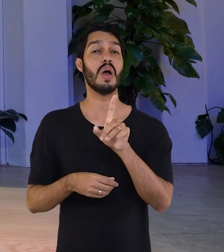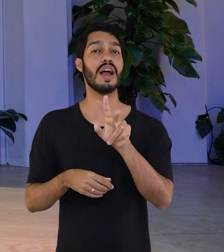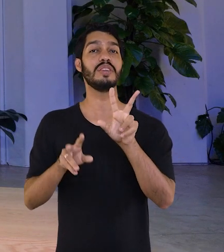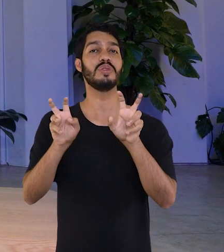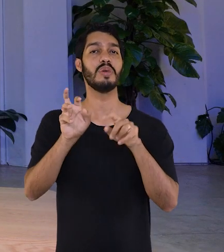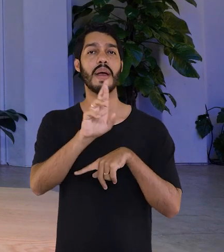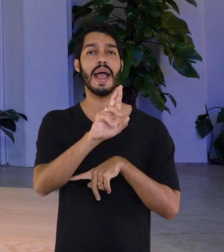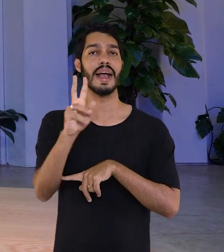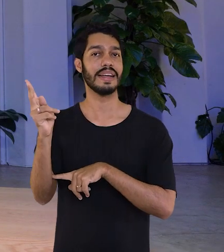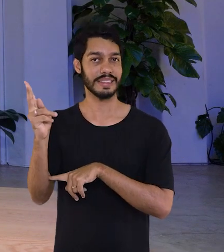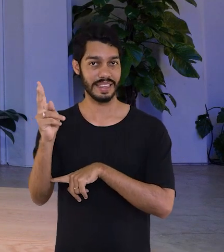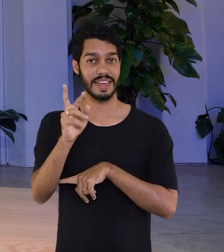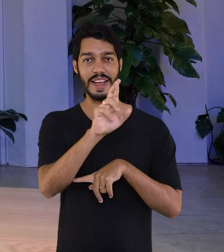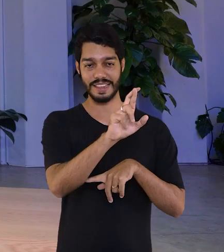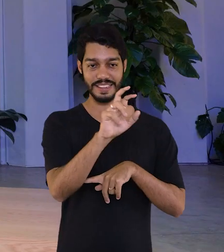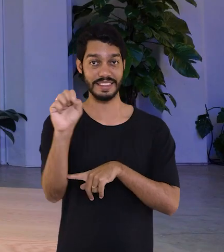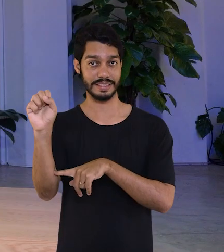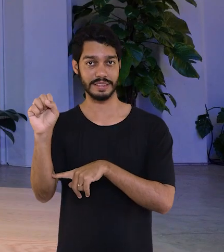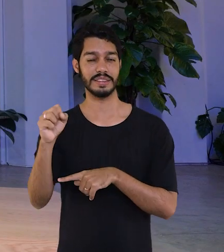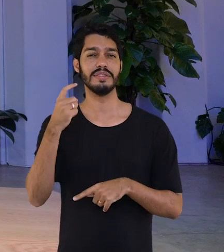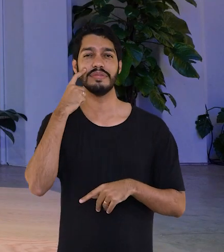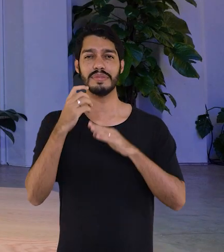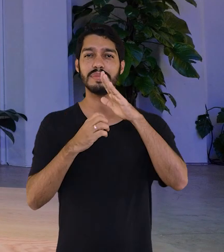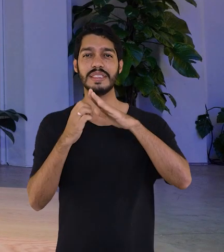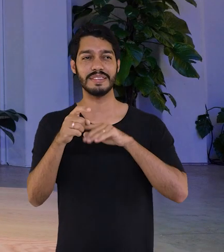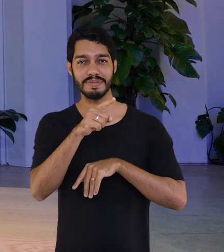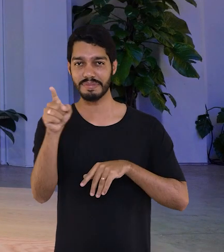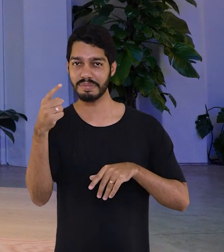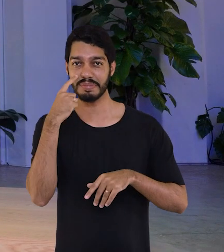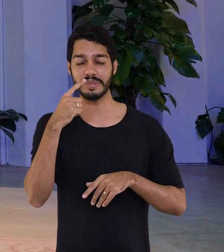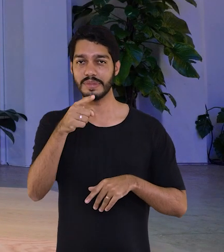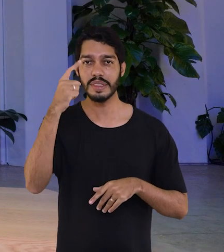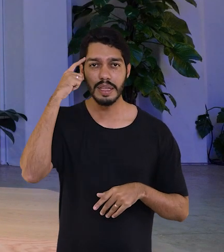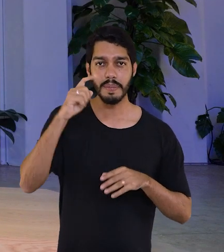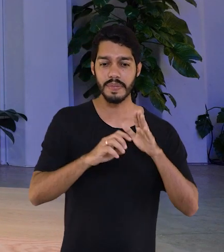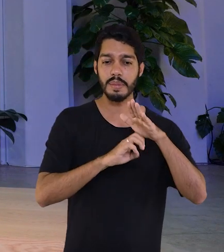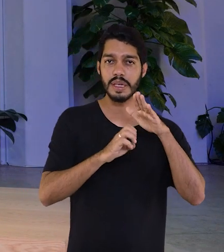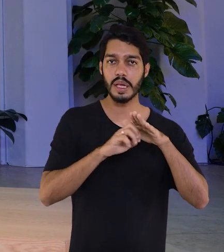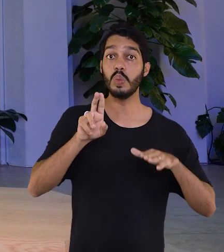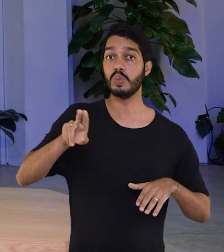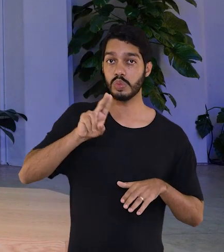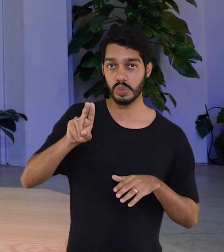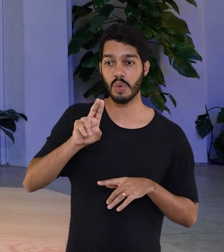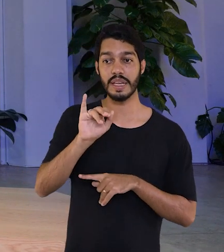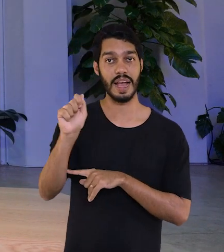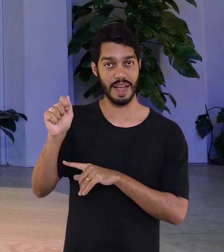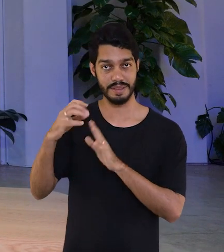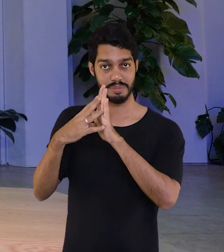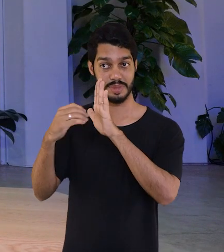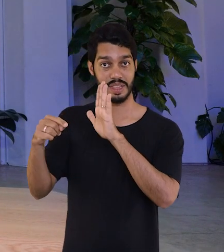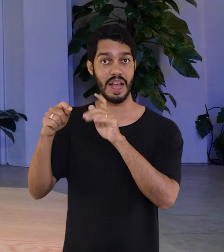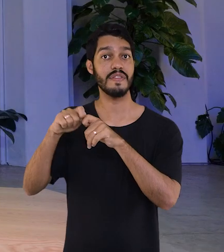eu complementar um pouquinho dessa parte de recrutamento e seleção. Não vou comentar agora com a empresa. Não sei se vocês lembram de um caso que uma empresa utilizou